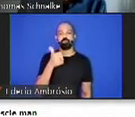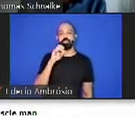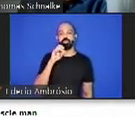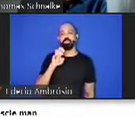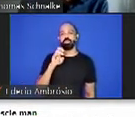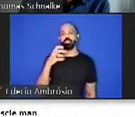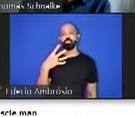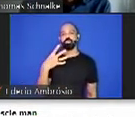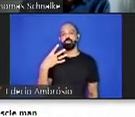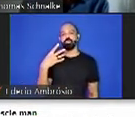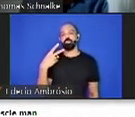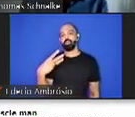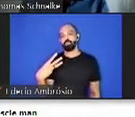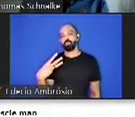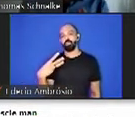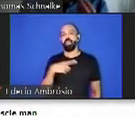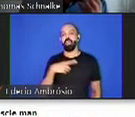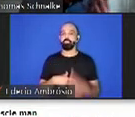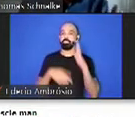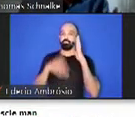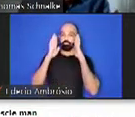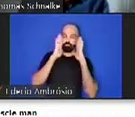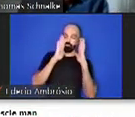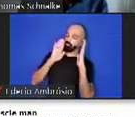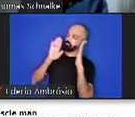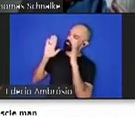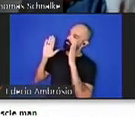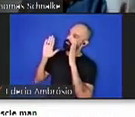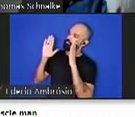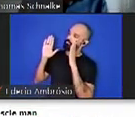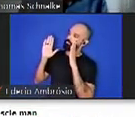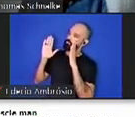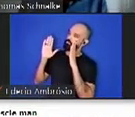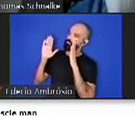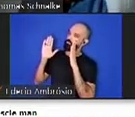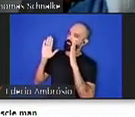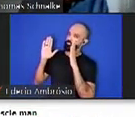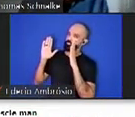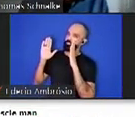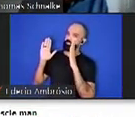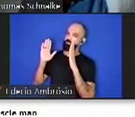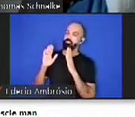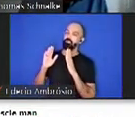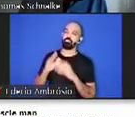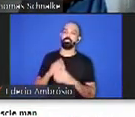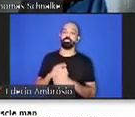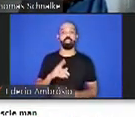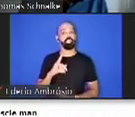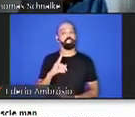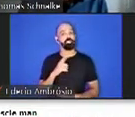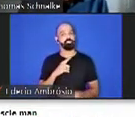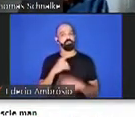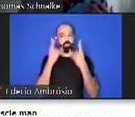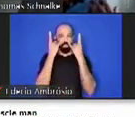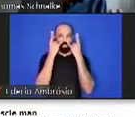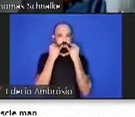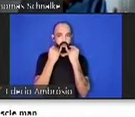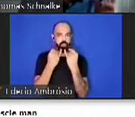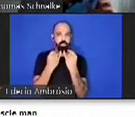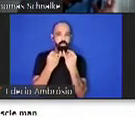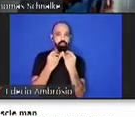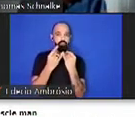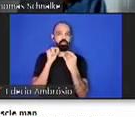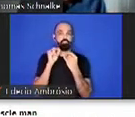Vemos aqui a face dele olhando para nós e nós somos atraídos a seguir